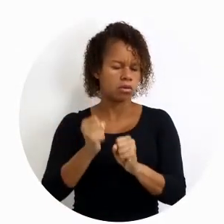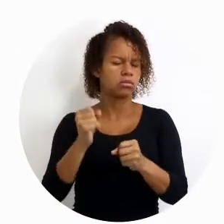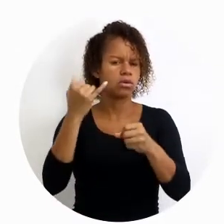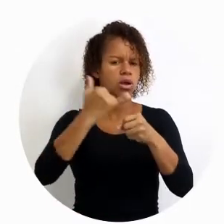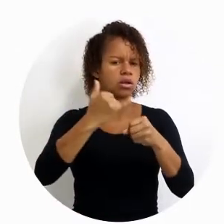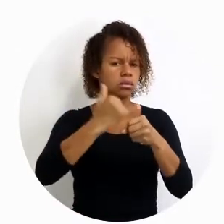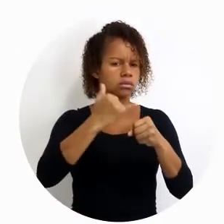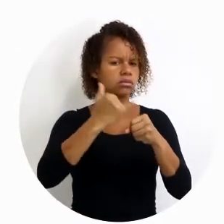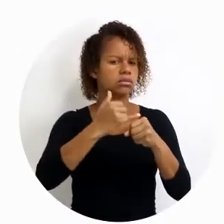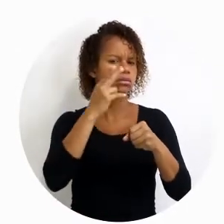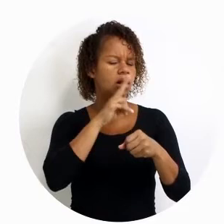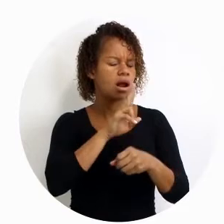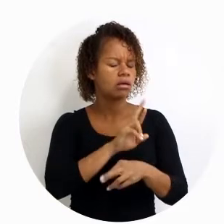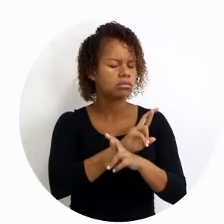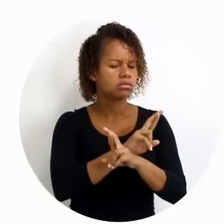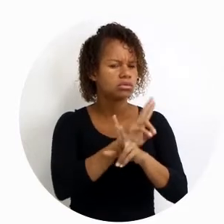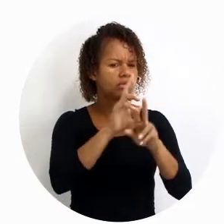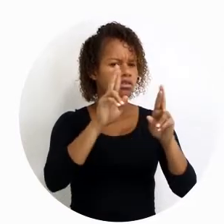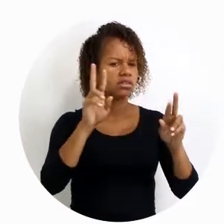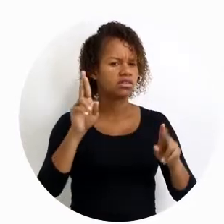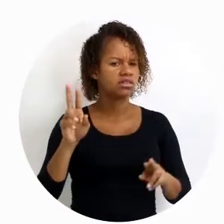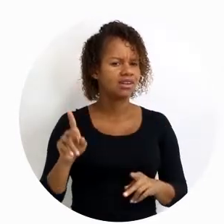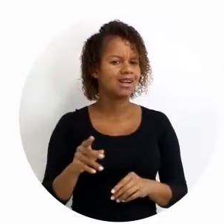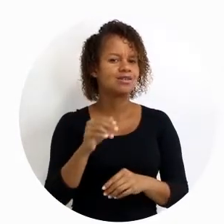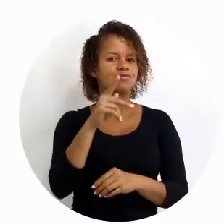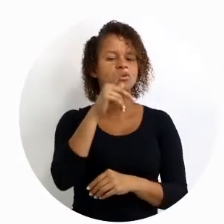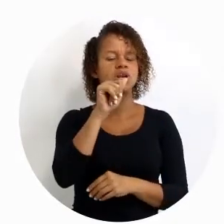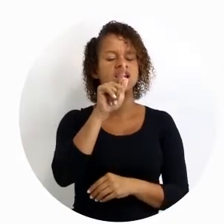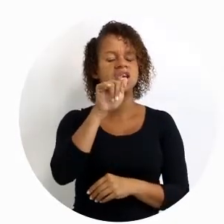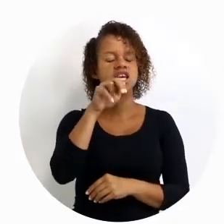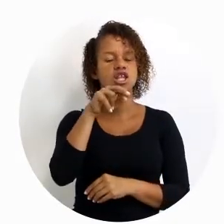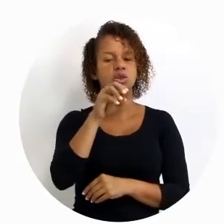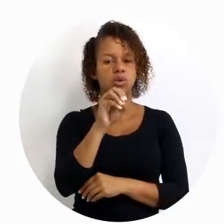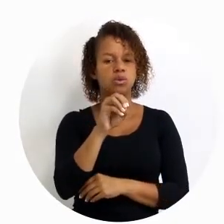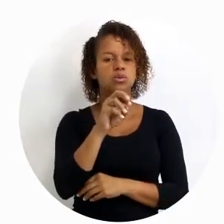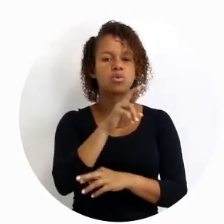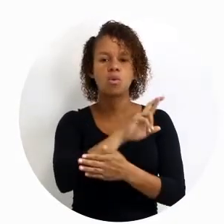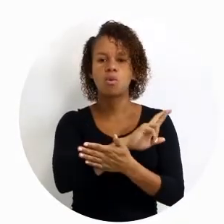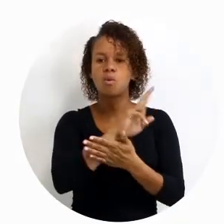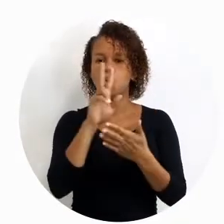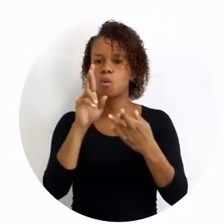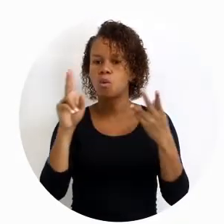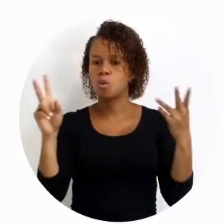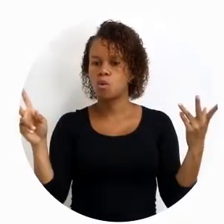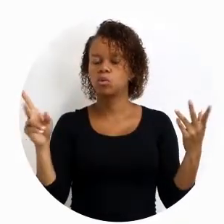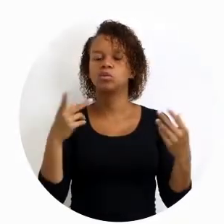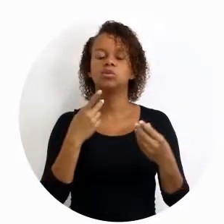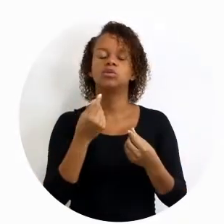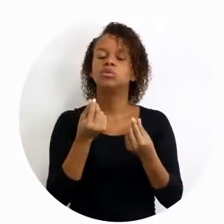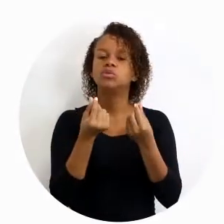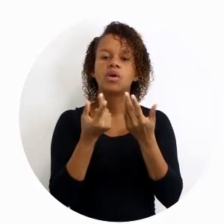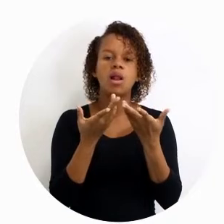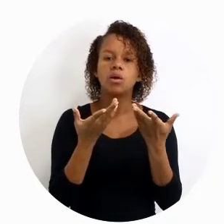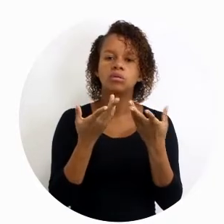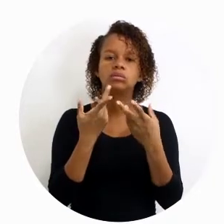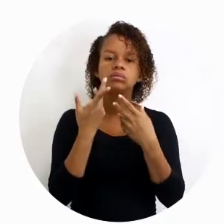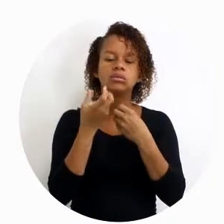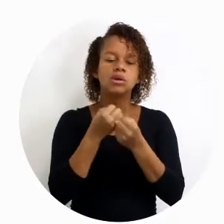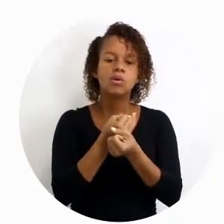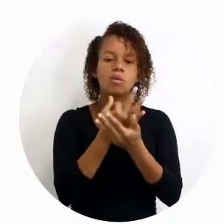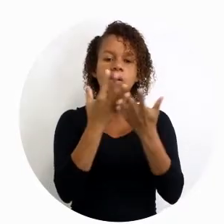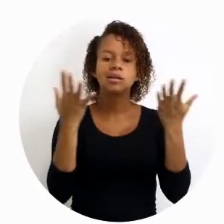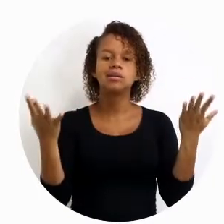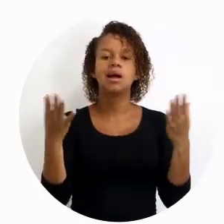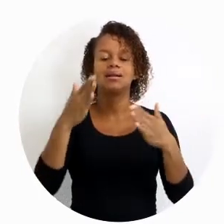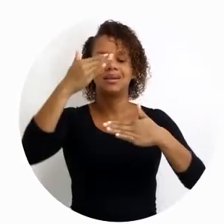usar a ferramenta de polígono para diferentes polígonos com outros valores